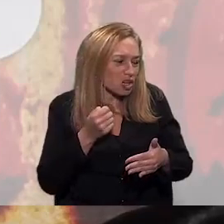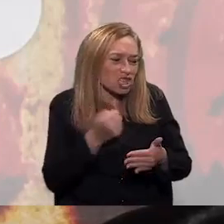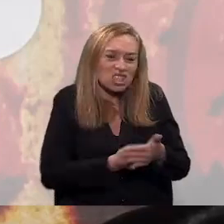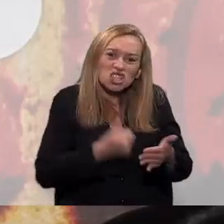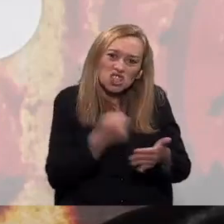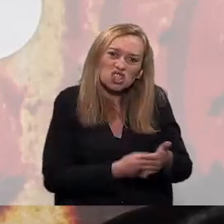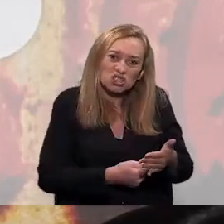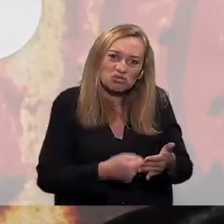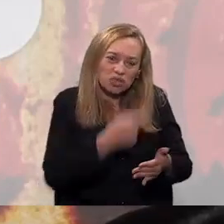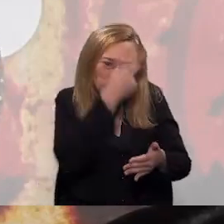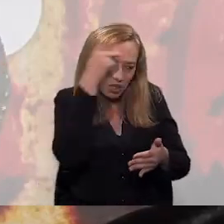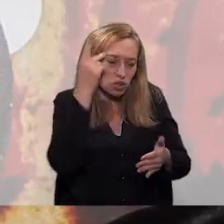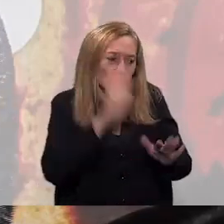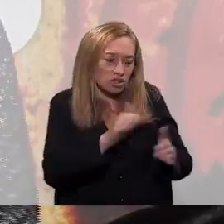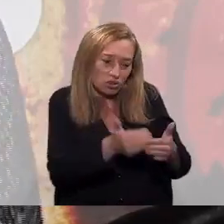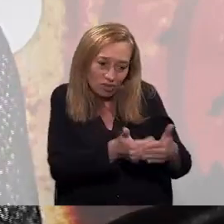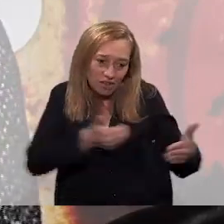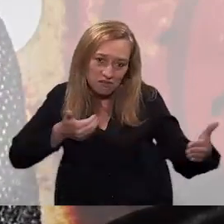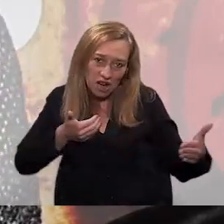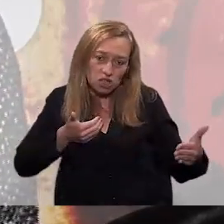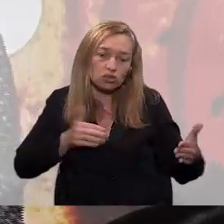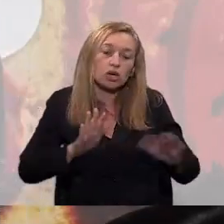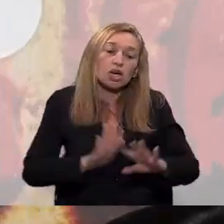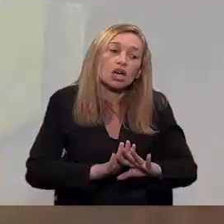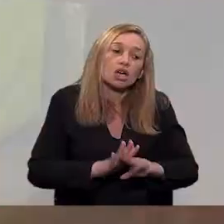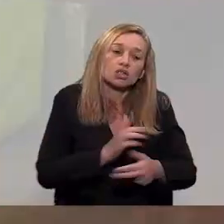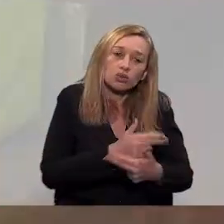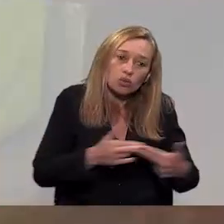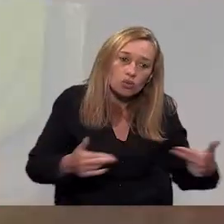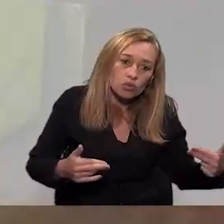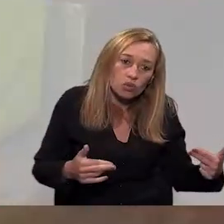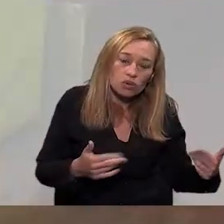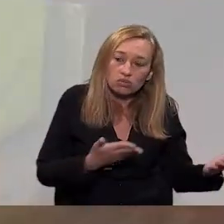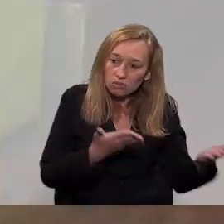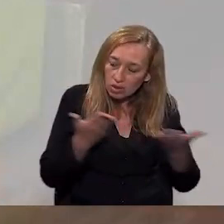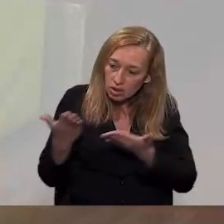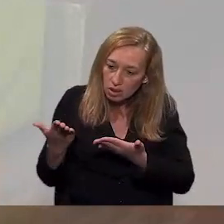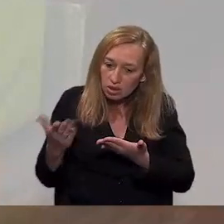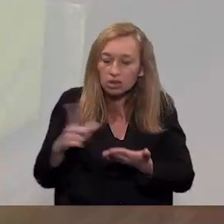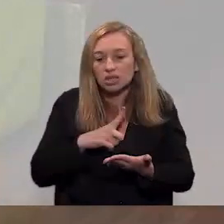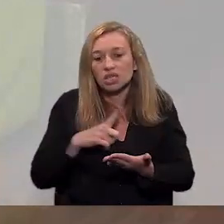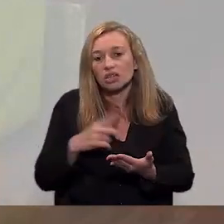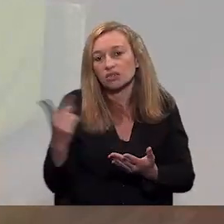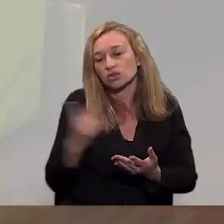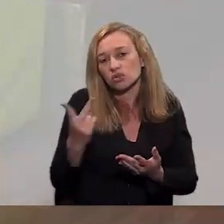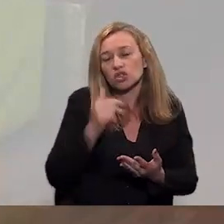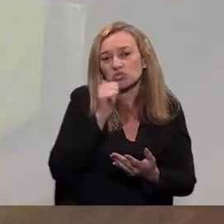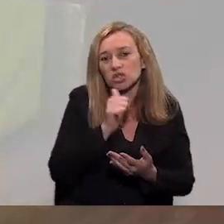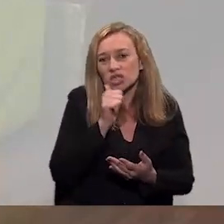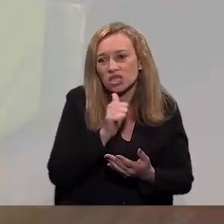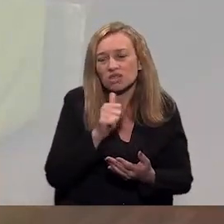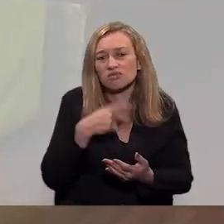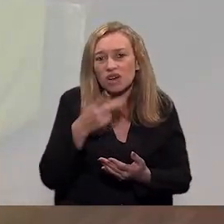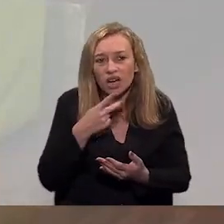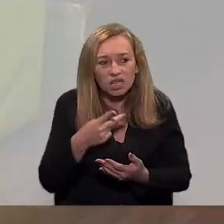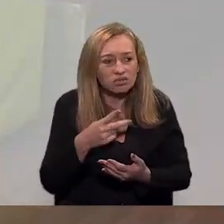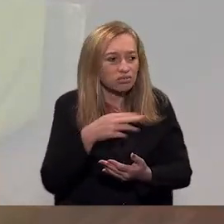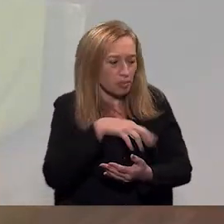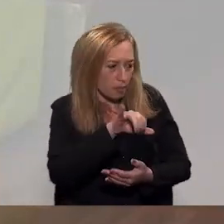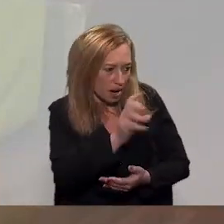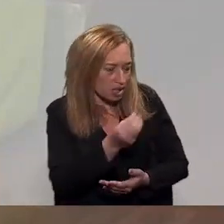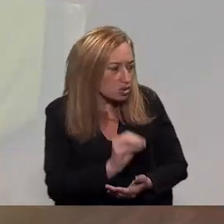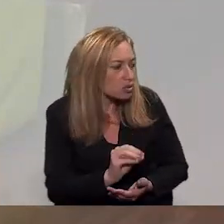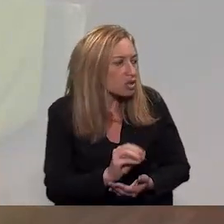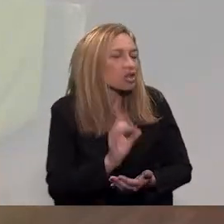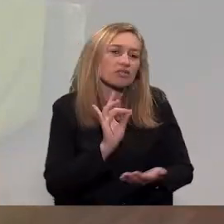muito uma barra ali e me distancio. Ou seja, são casos aí, né, que a gente teve depoimentos aqui de 2 meninas que,